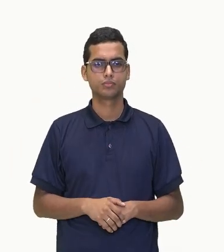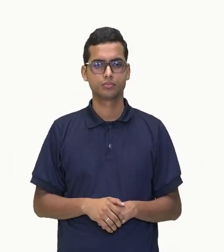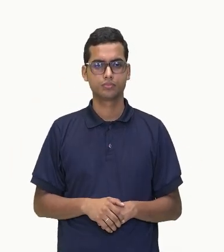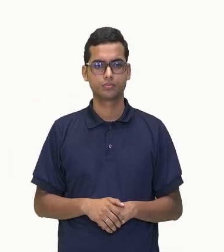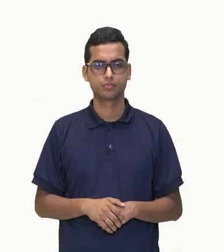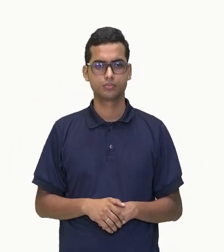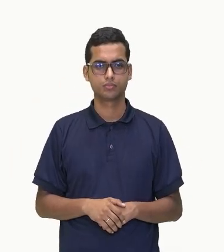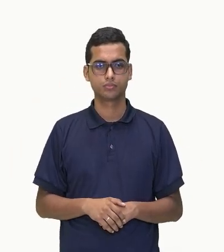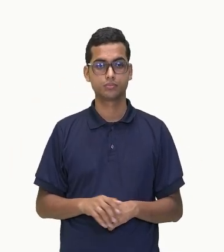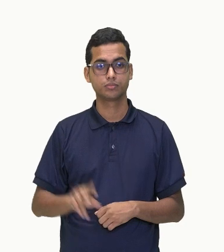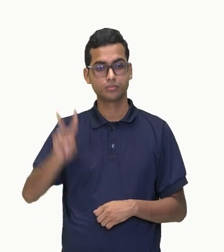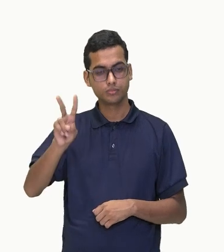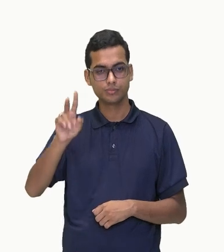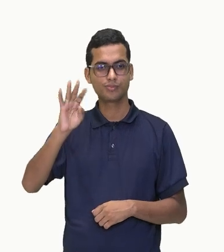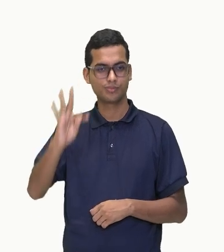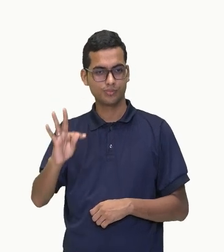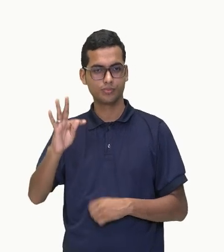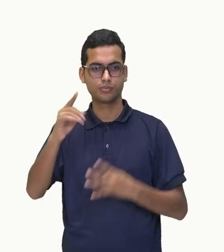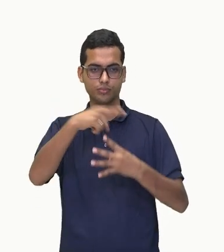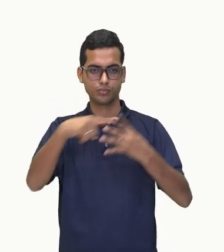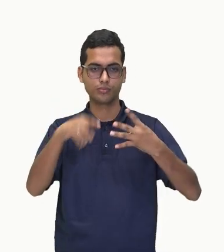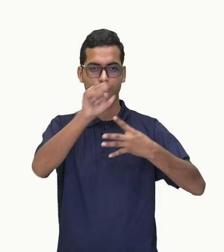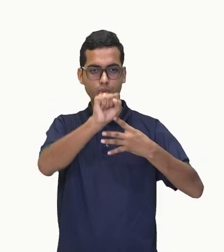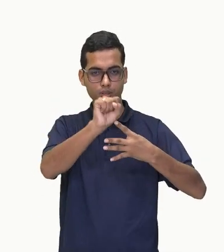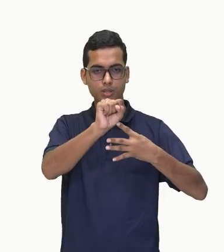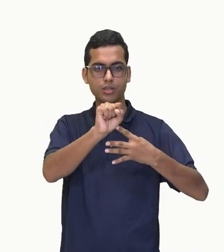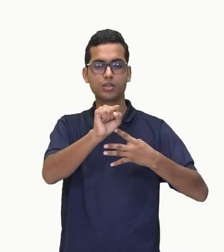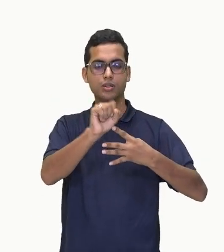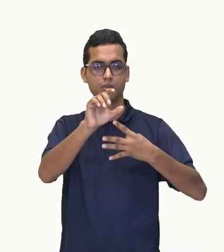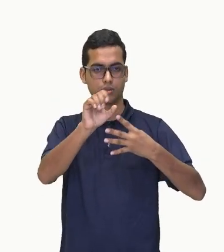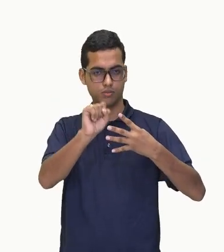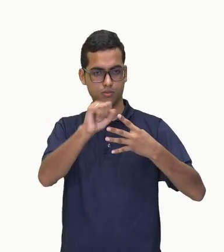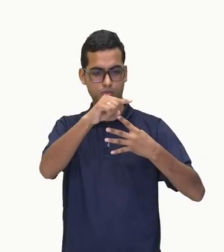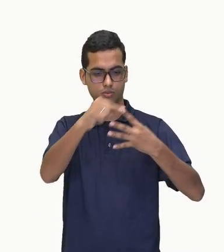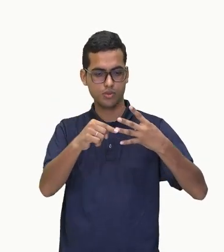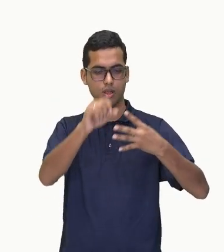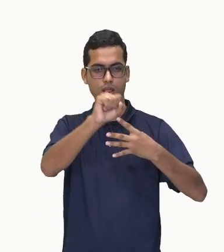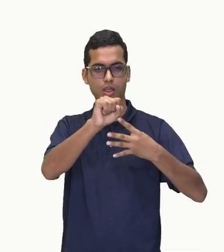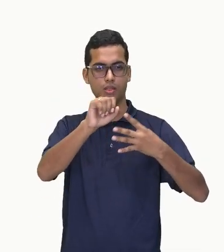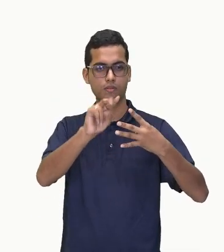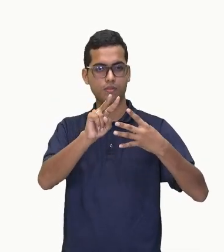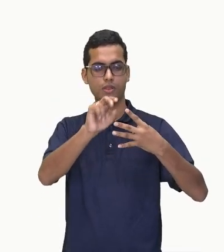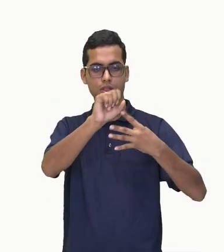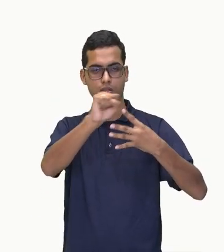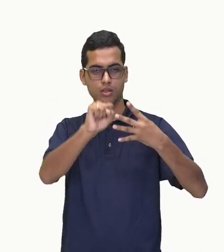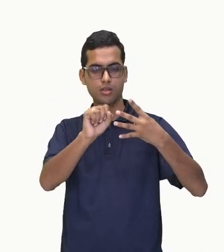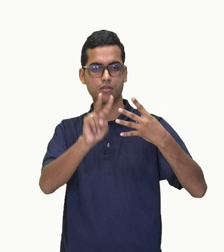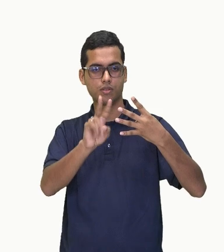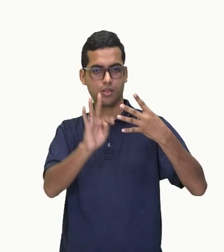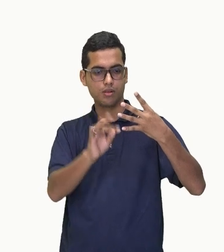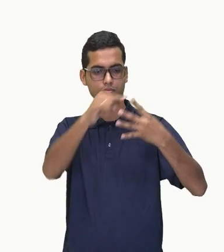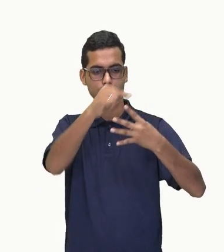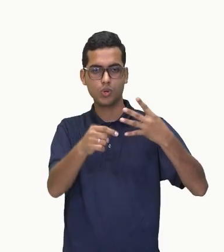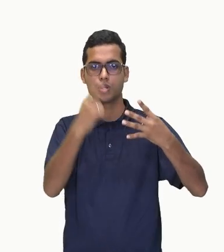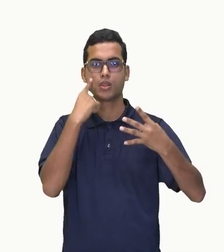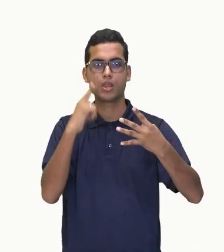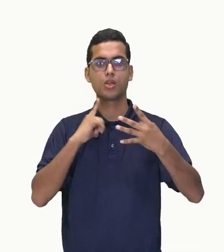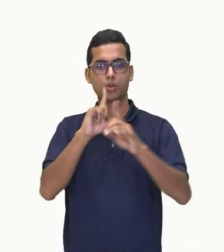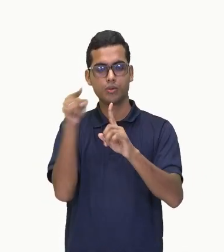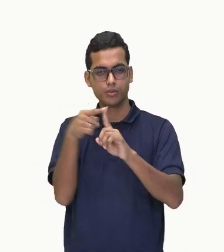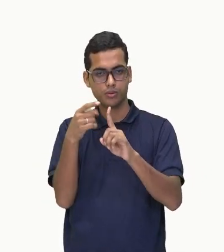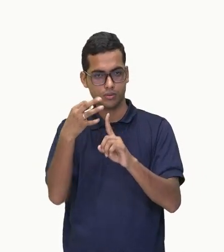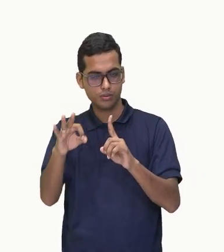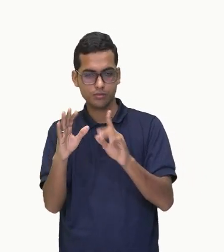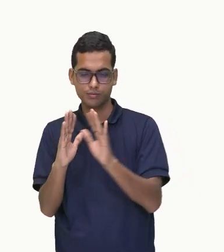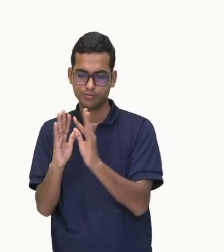S, que é o segundo, e também no cotidiano em hora. Muito bem, que é importante observar aqui, se a